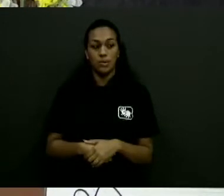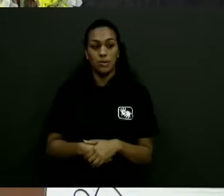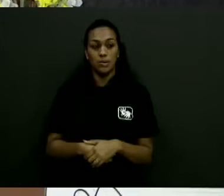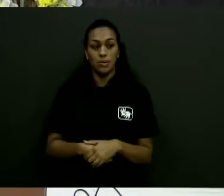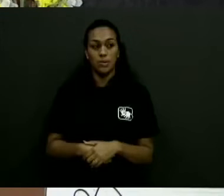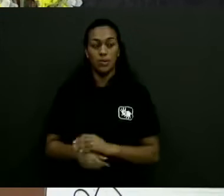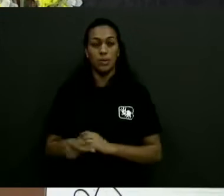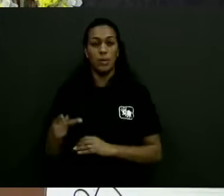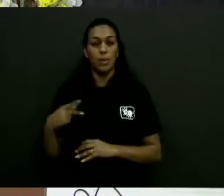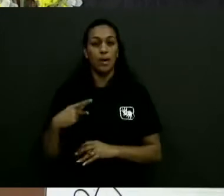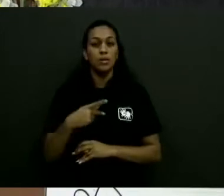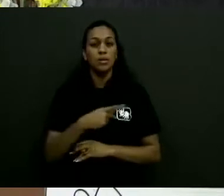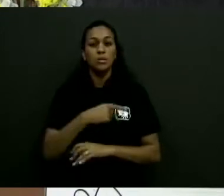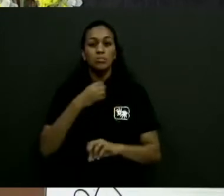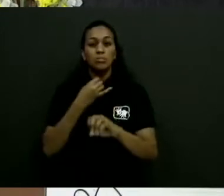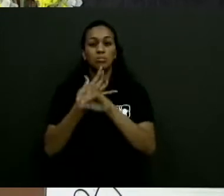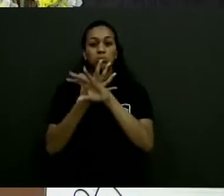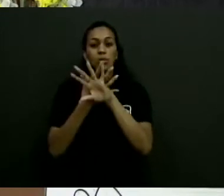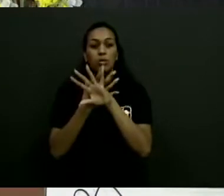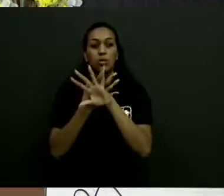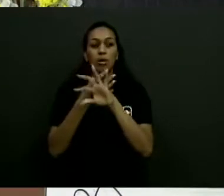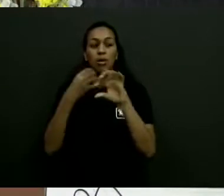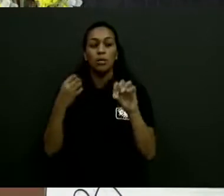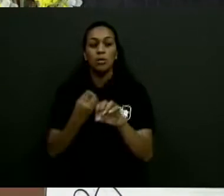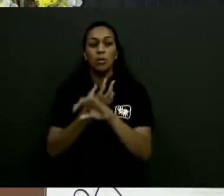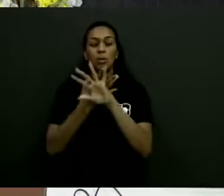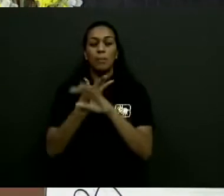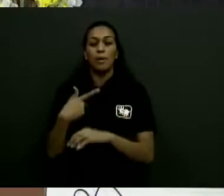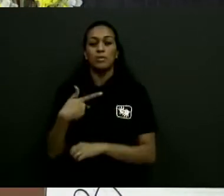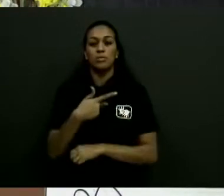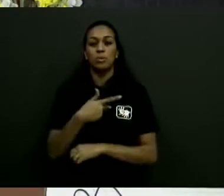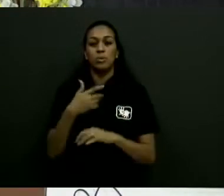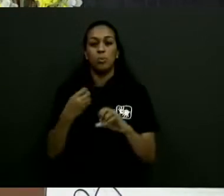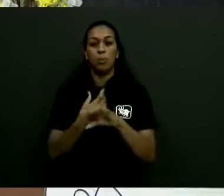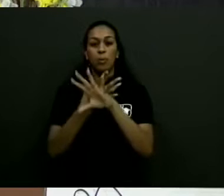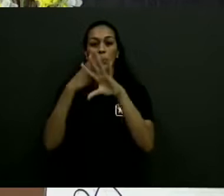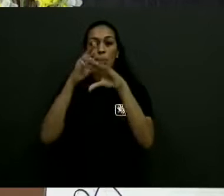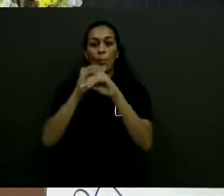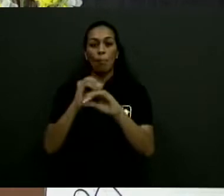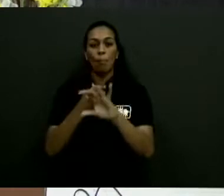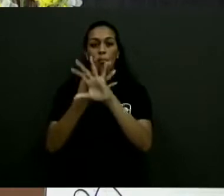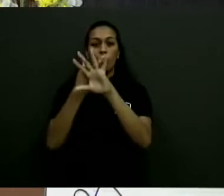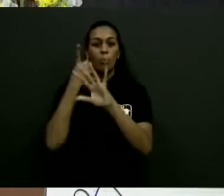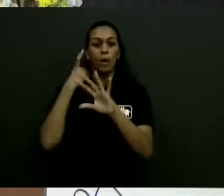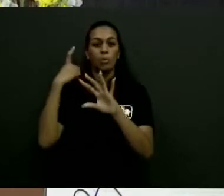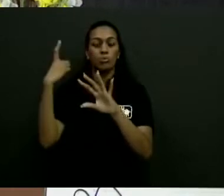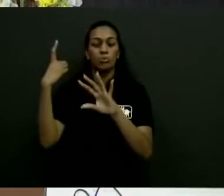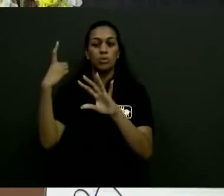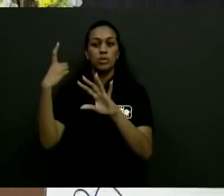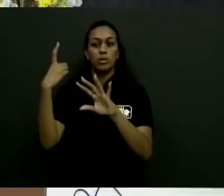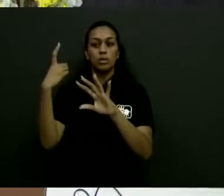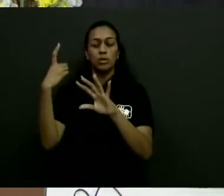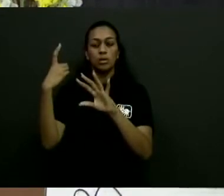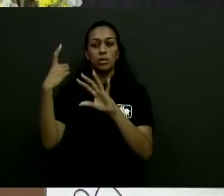Pastor Mateus está com o som dele. Deixa eu abrir teu som, pastor. Abre teu som aí, pastor. Está fechado o teu áudio. Isso.